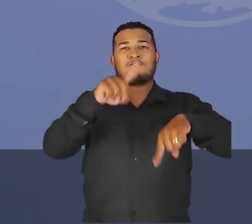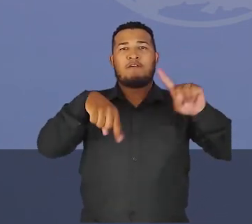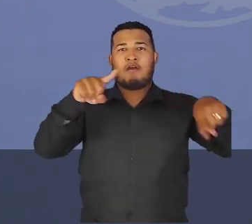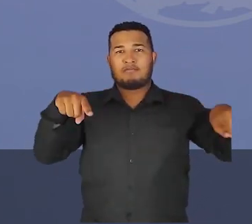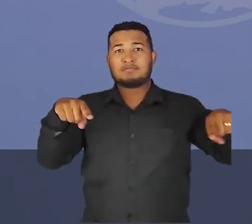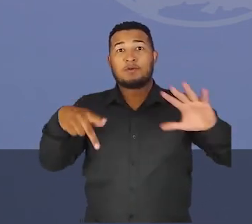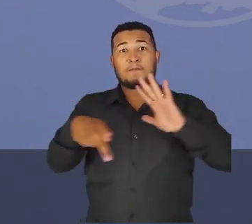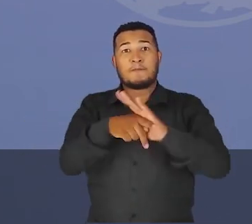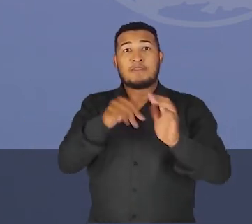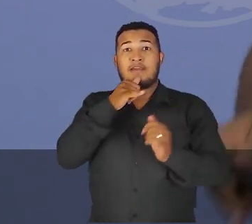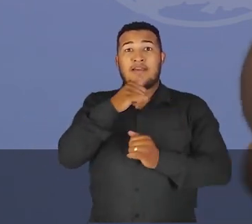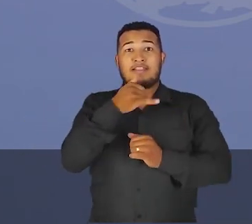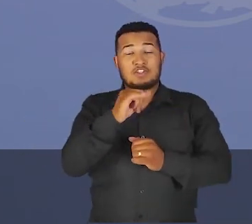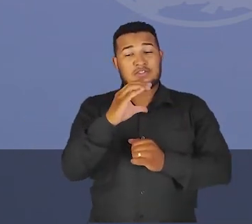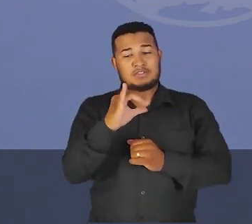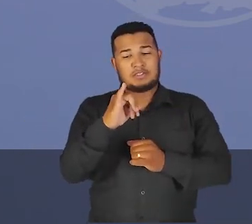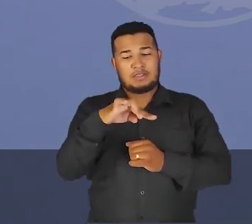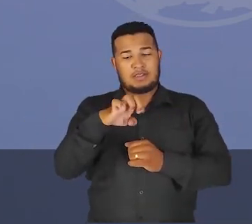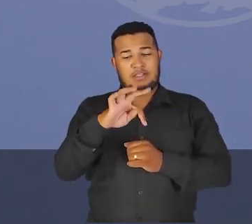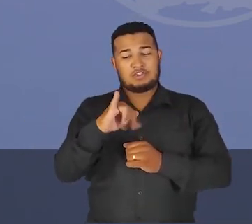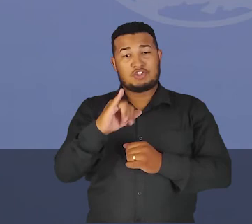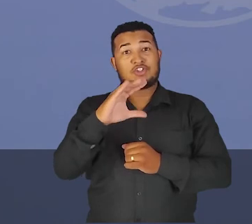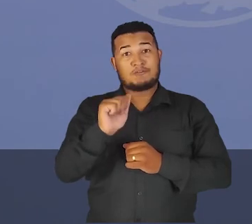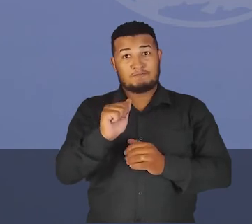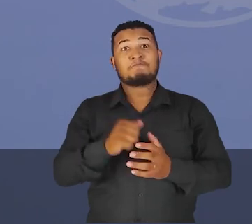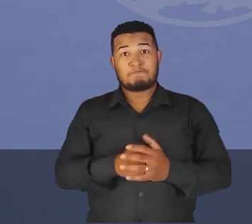variação da energia cinética.